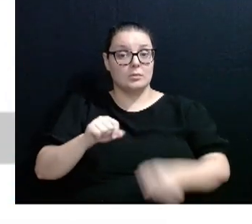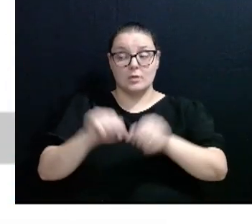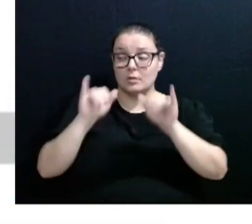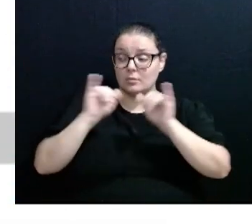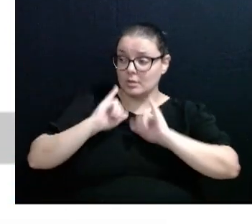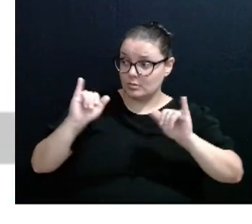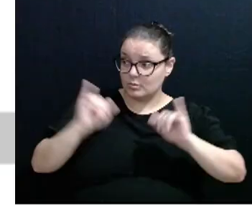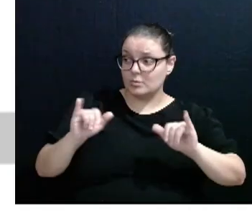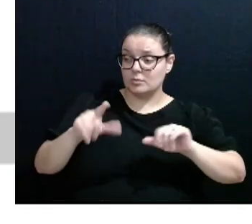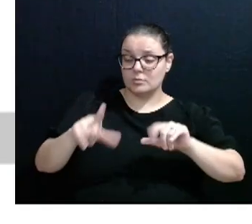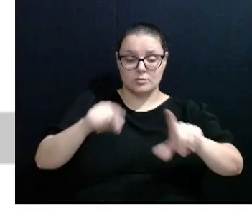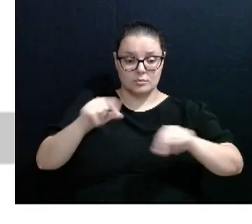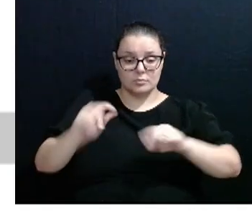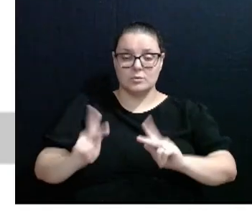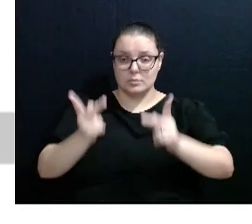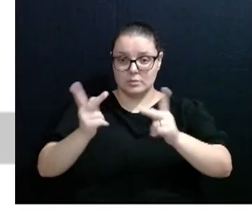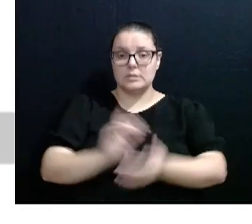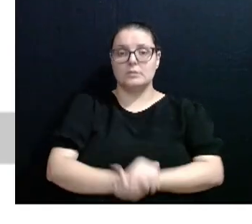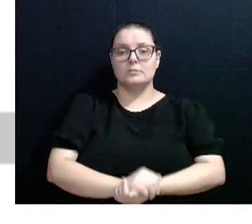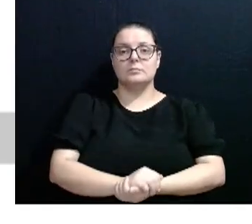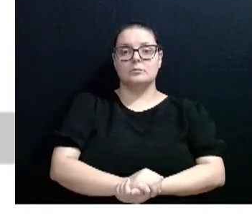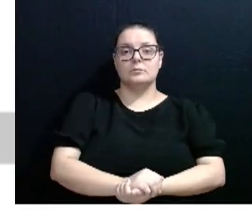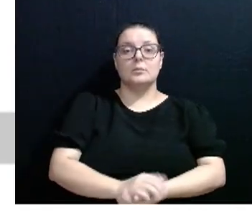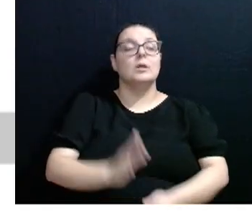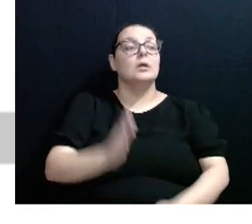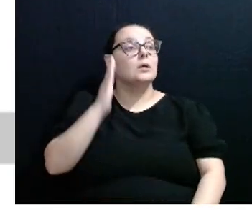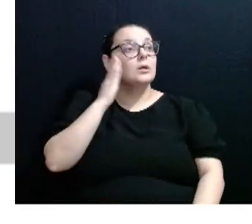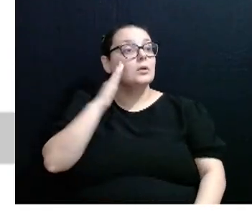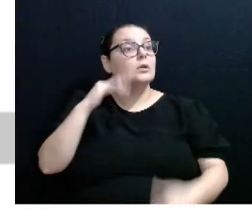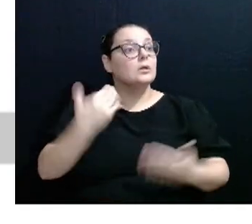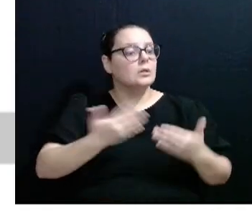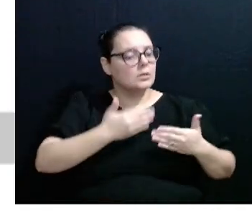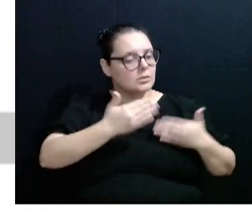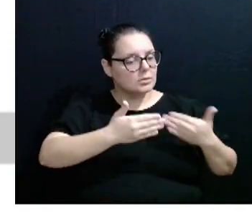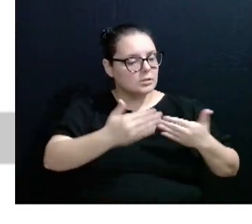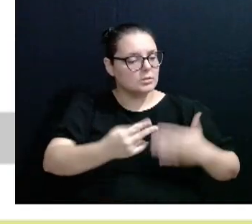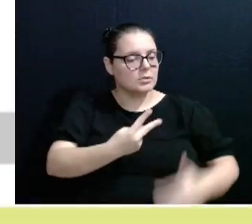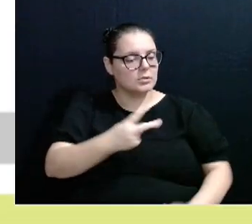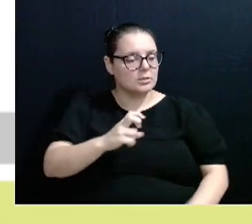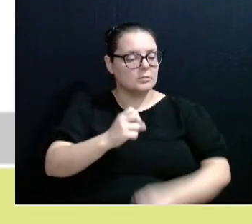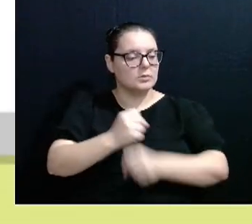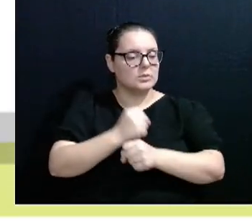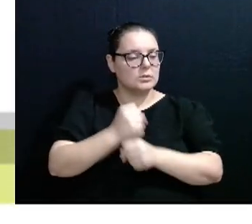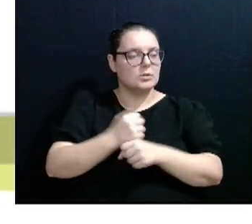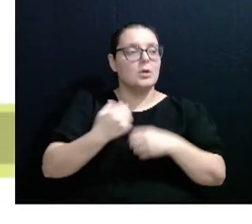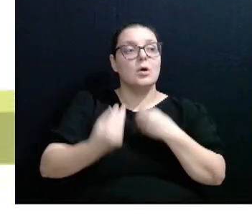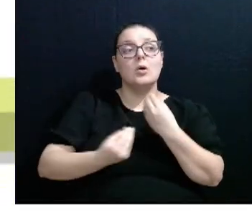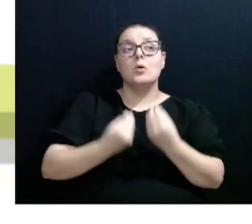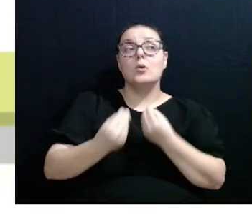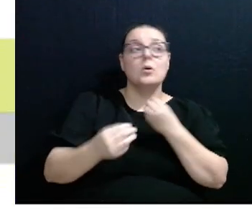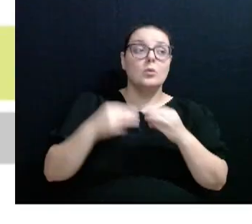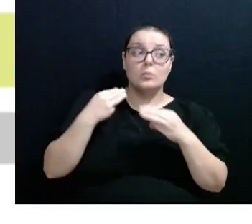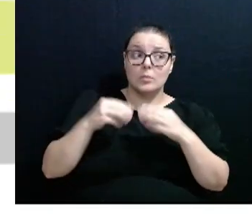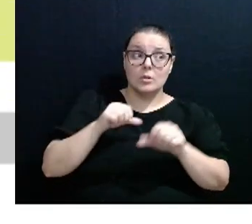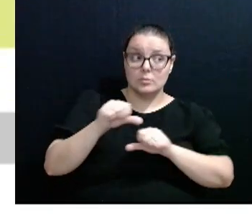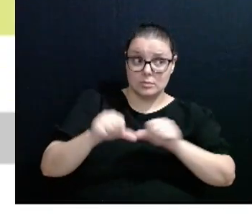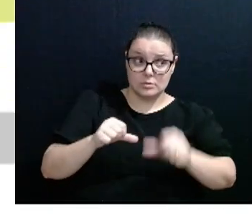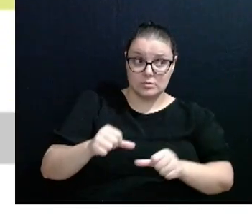selecionados. Entendi. E ao longo desses 25 anos, como a música tem transformado a